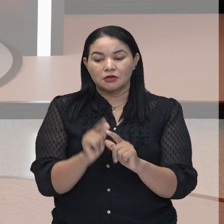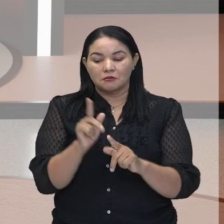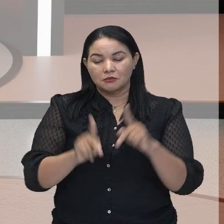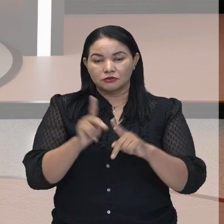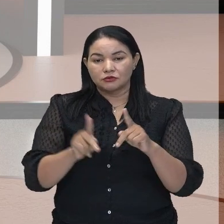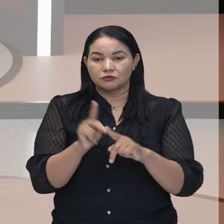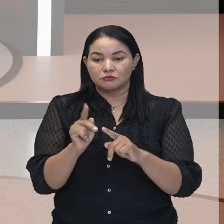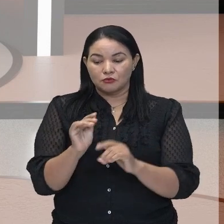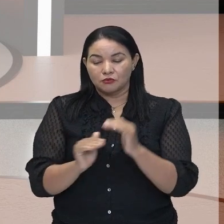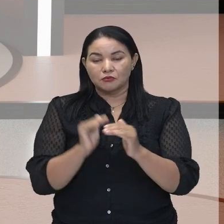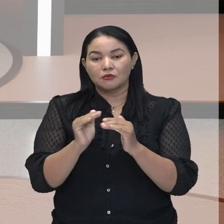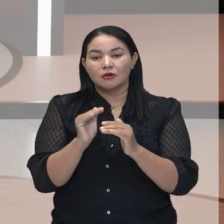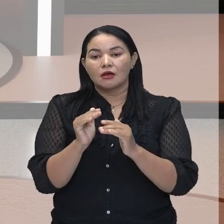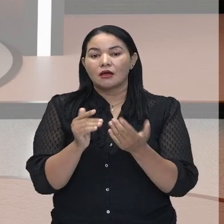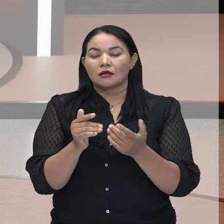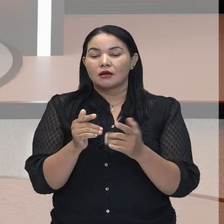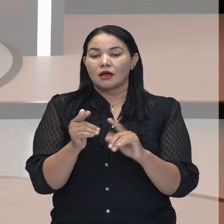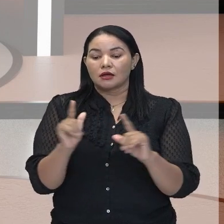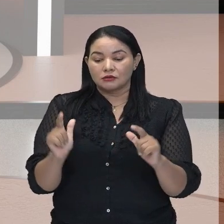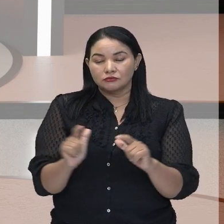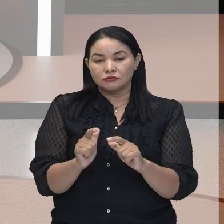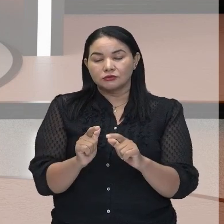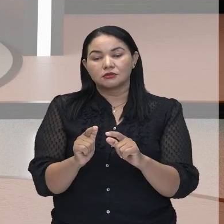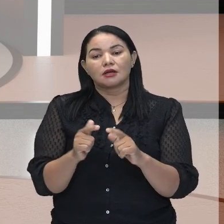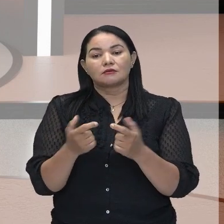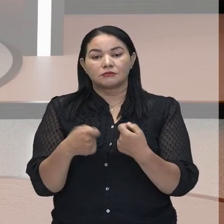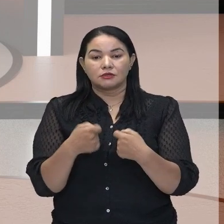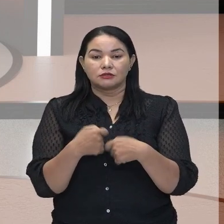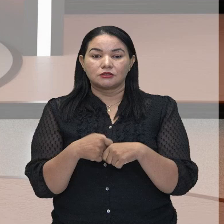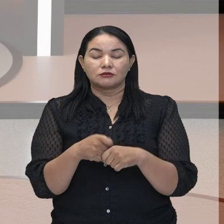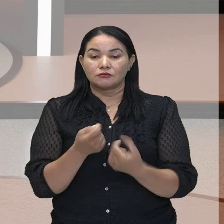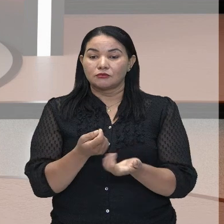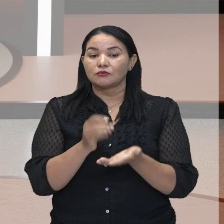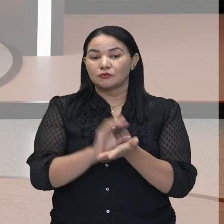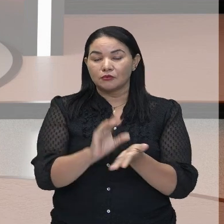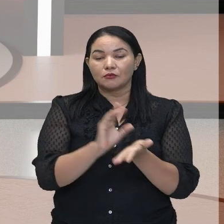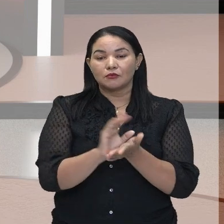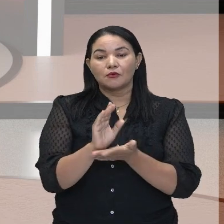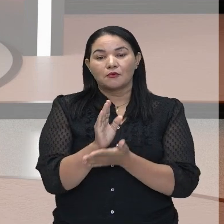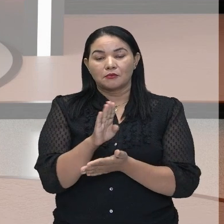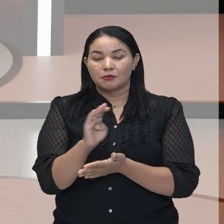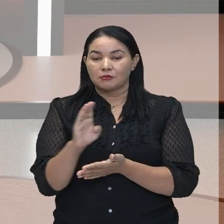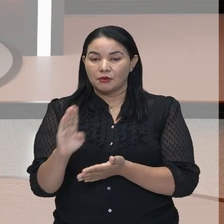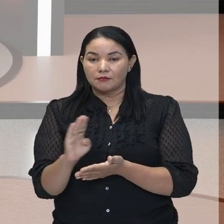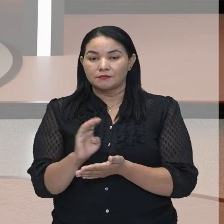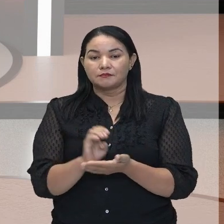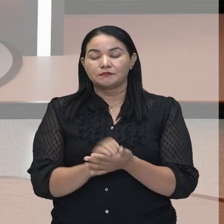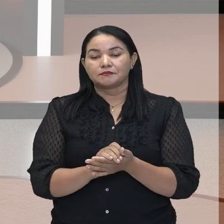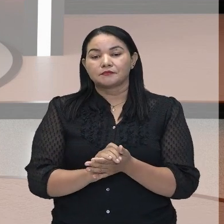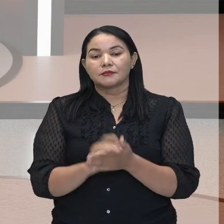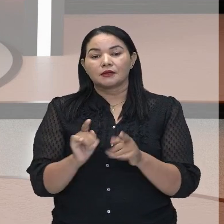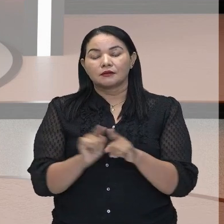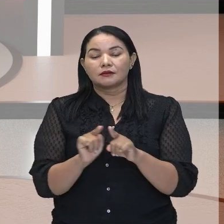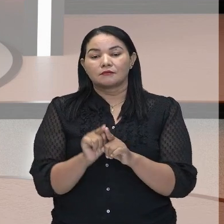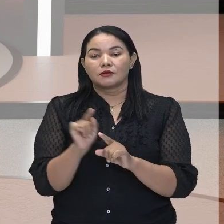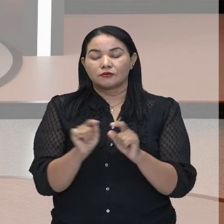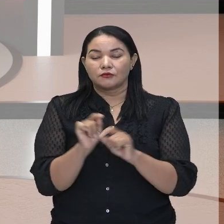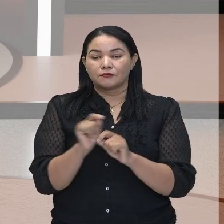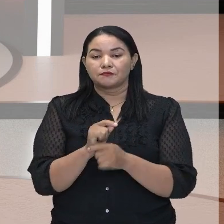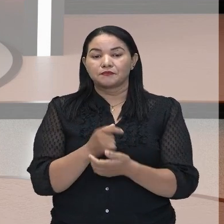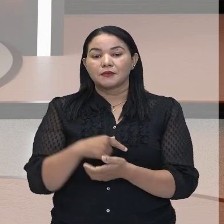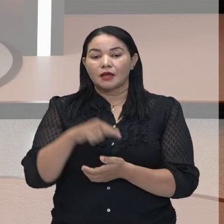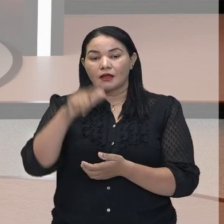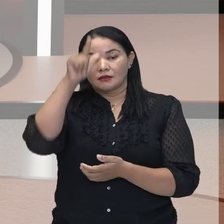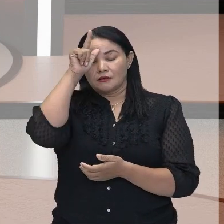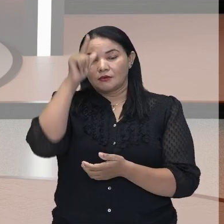crescimento populacional, medidas como o bônus bebê estão ocorrendo. Olha só, na Alemanha, gente, o governo